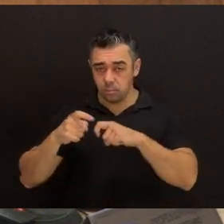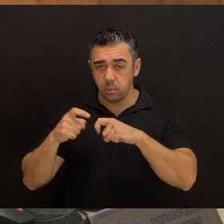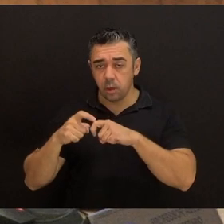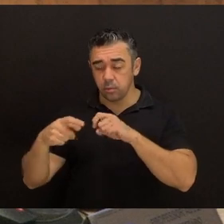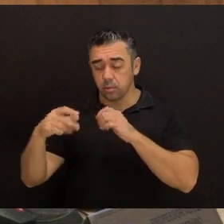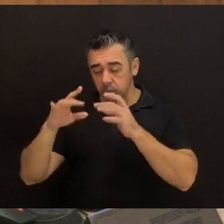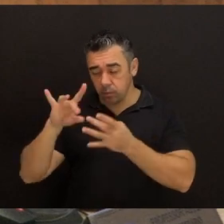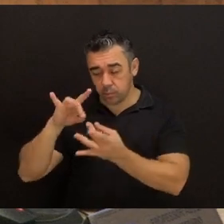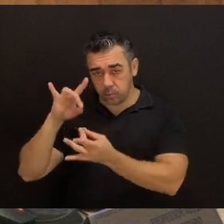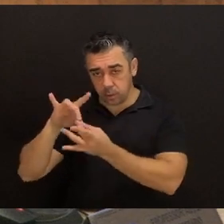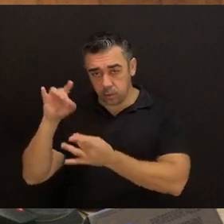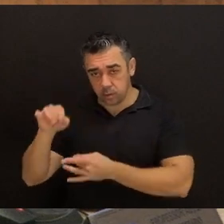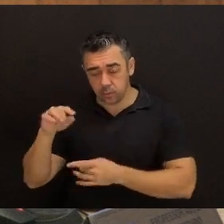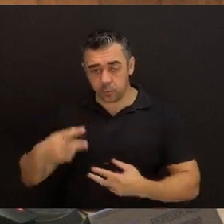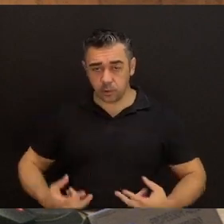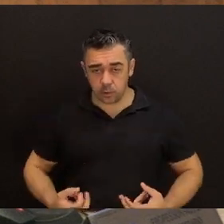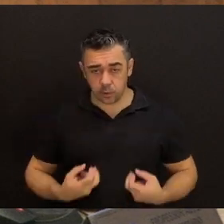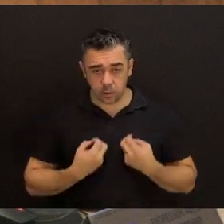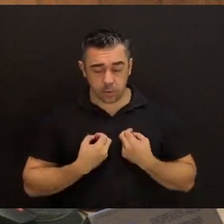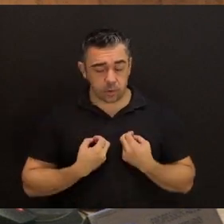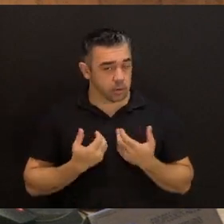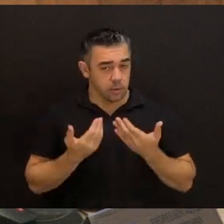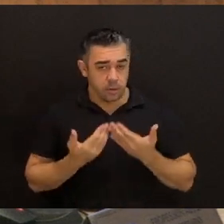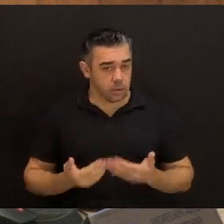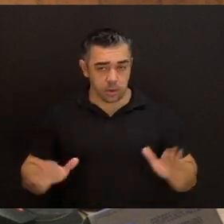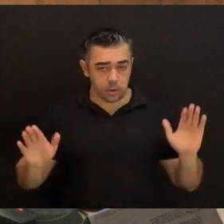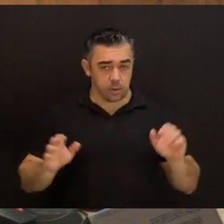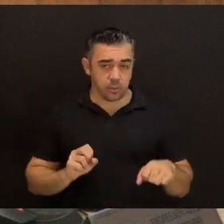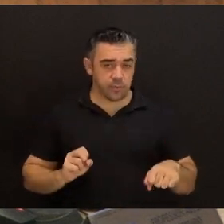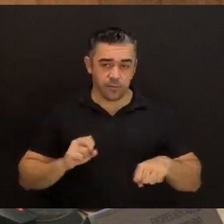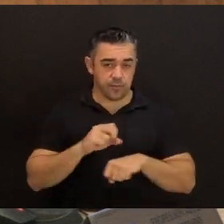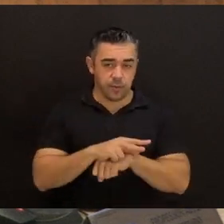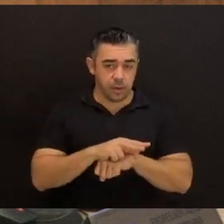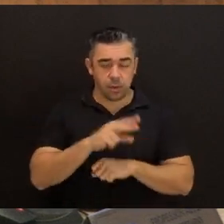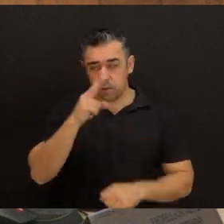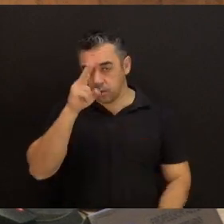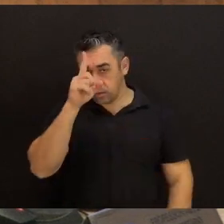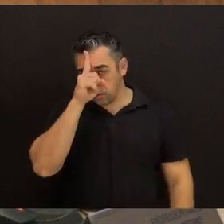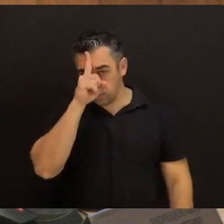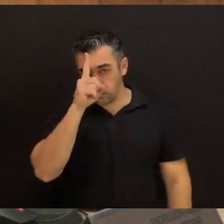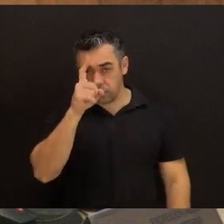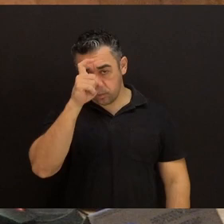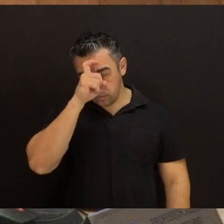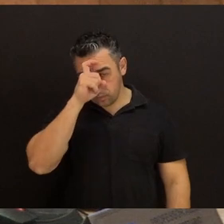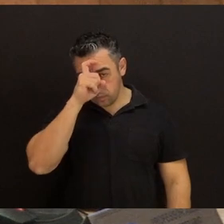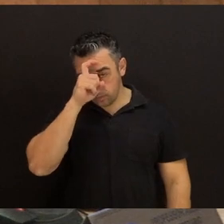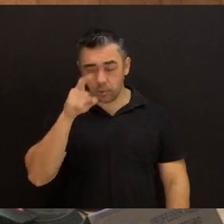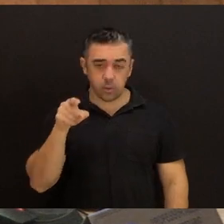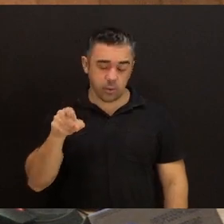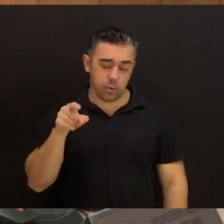não tá abrindo vaga nos hospitais que tratam dessa doença